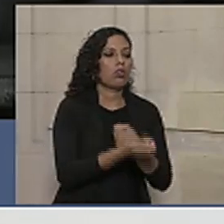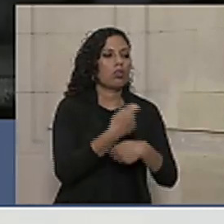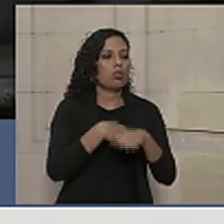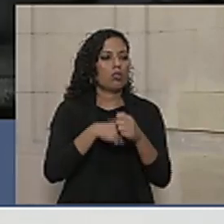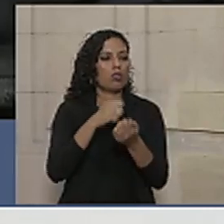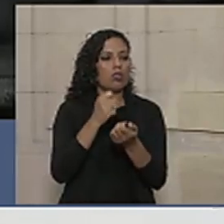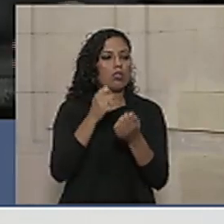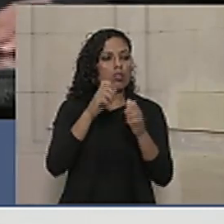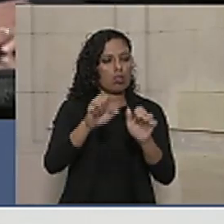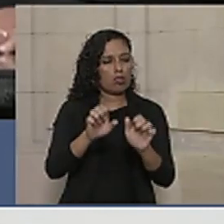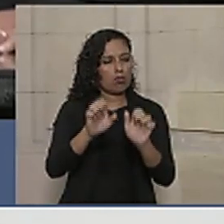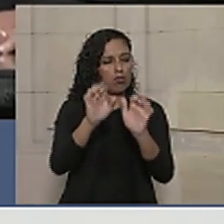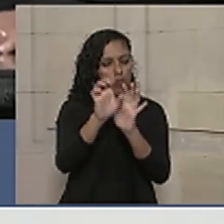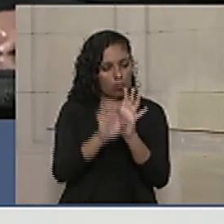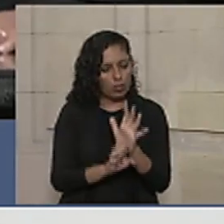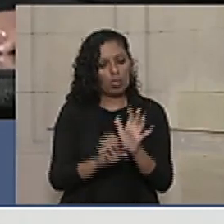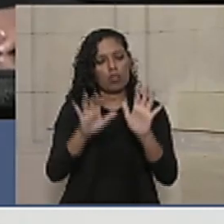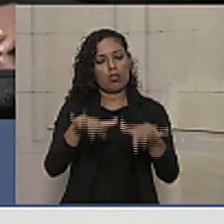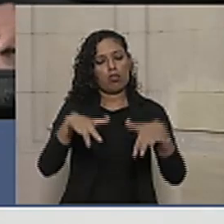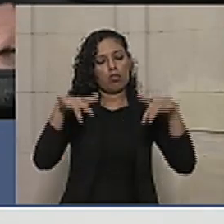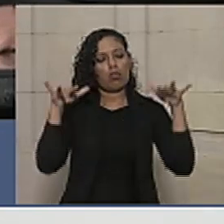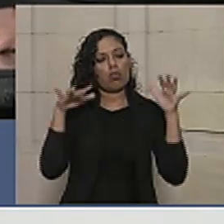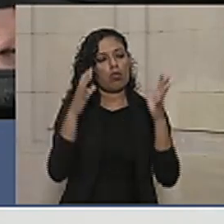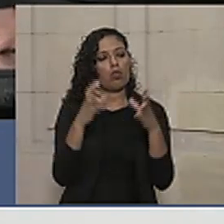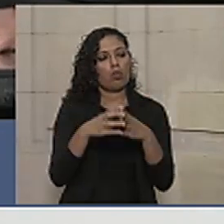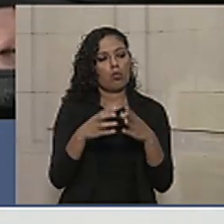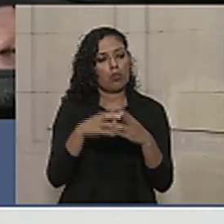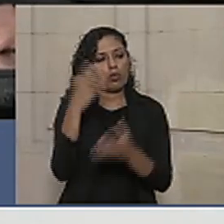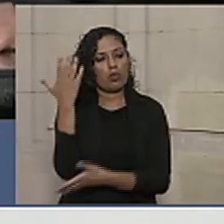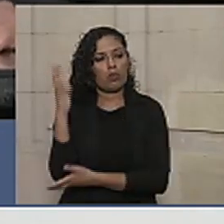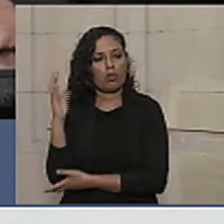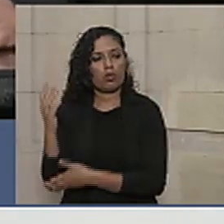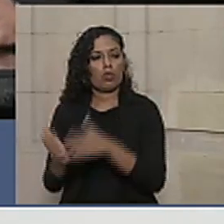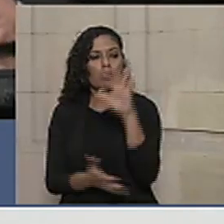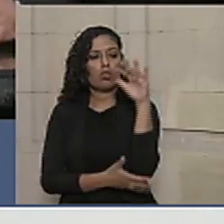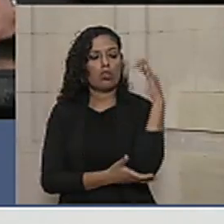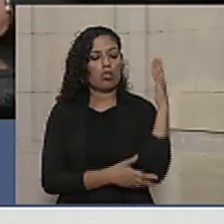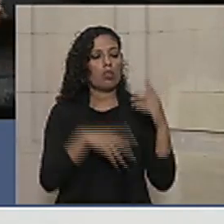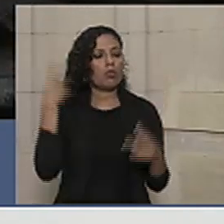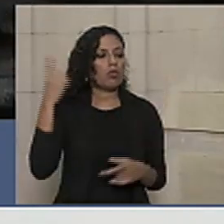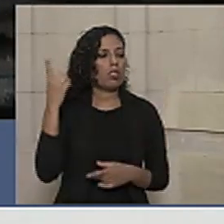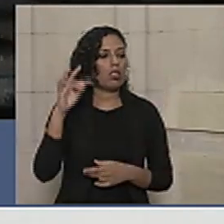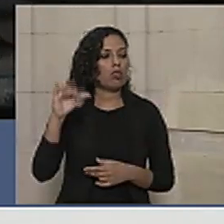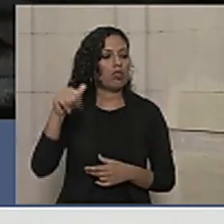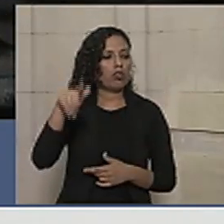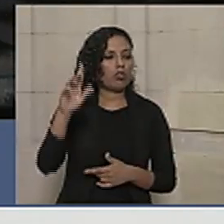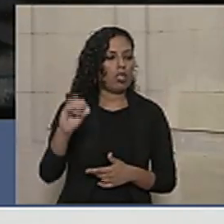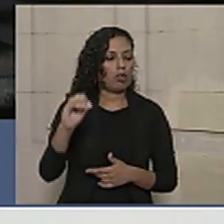plenário. Para emitir parecer pela Comissão de Meio Ambiente, deputado Tiago Pampolha.